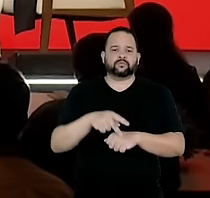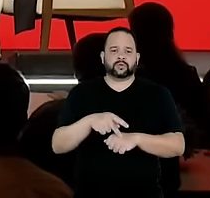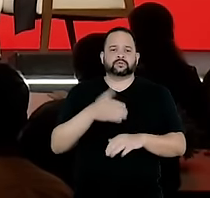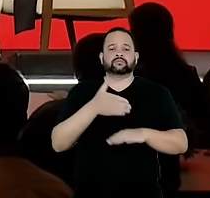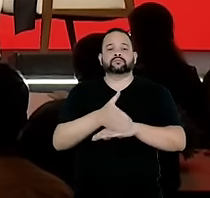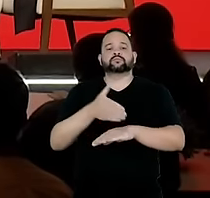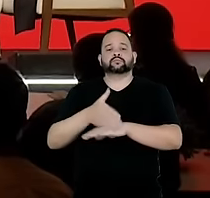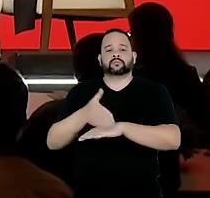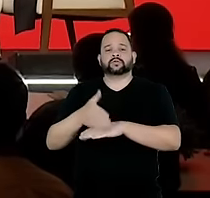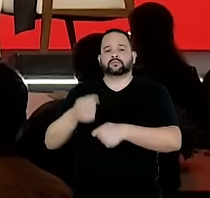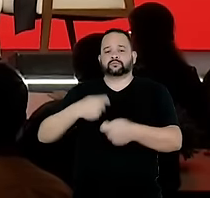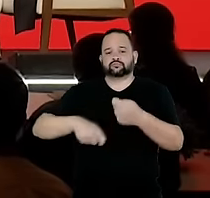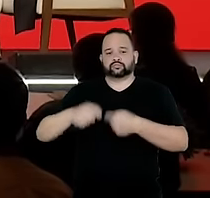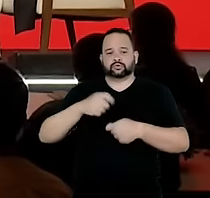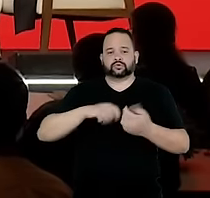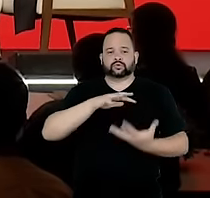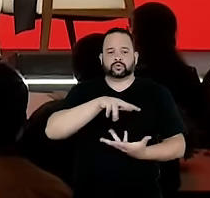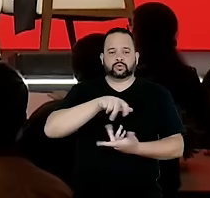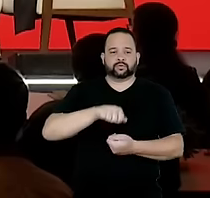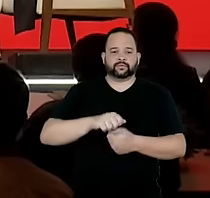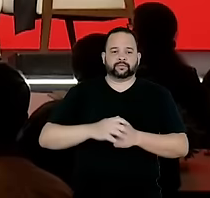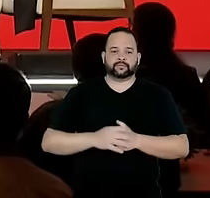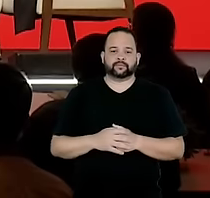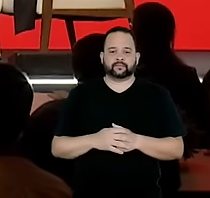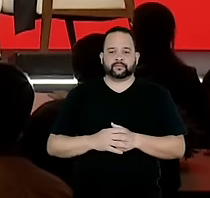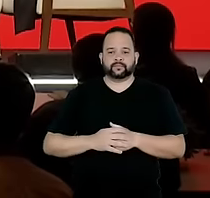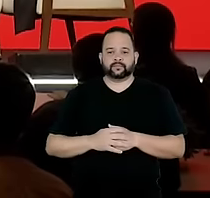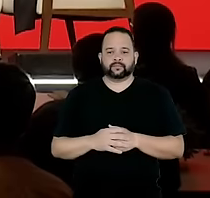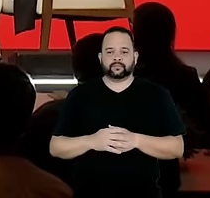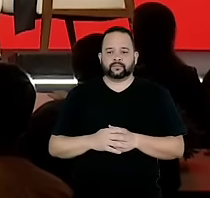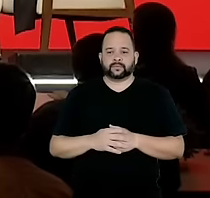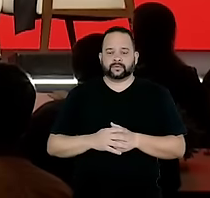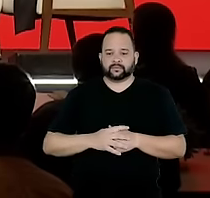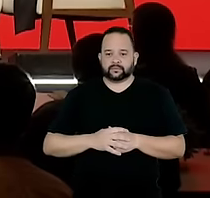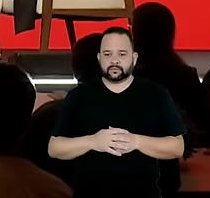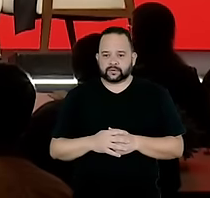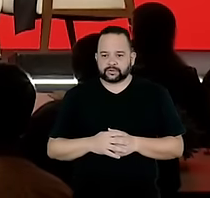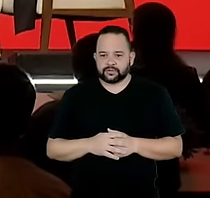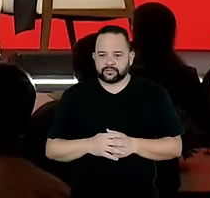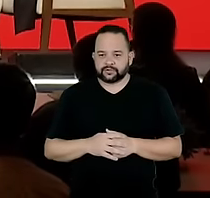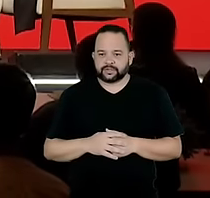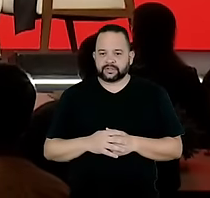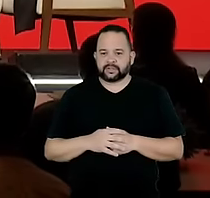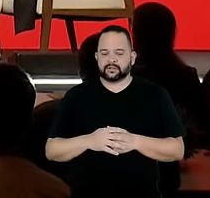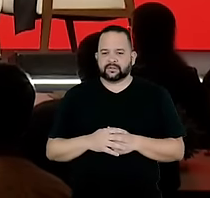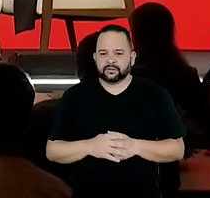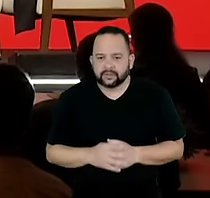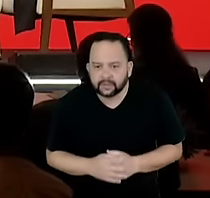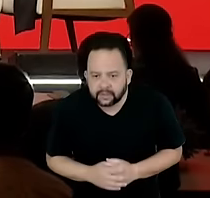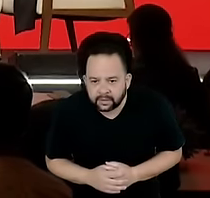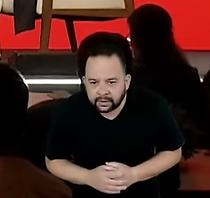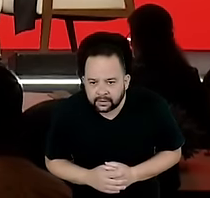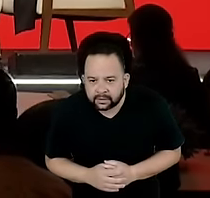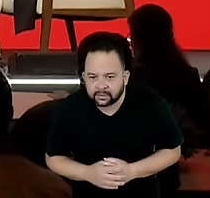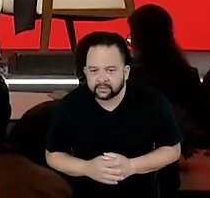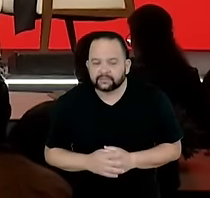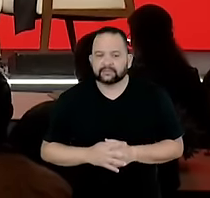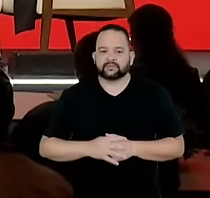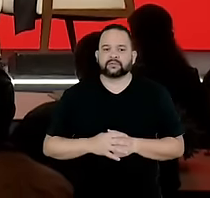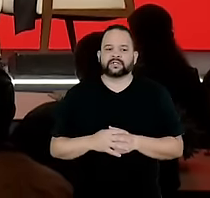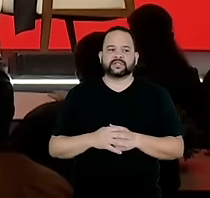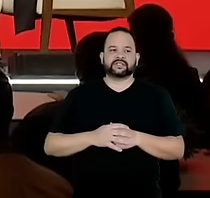Mercado Global eu posso adicionar um detalhe porque no mundo como é que essa questão